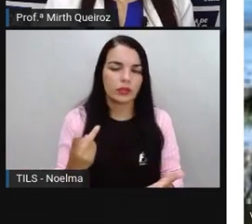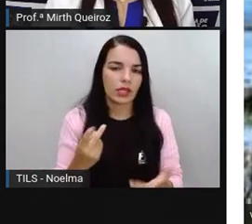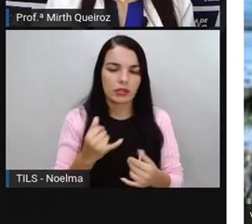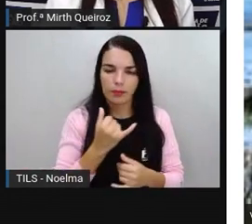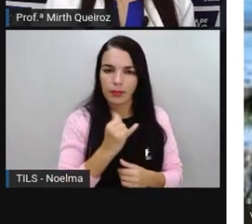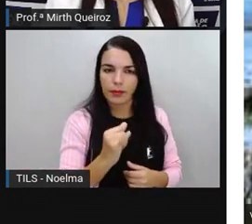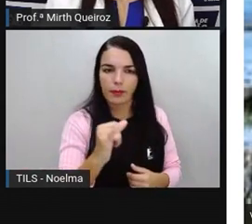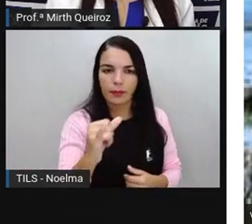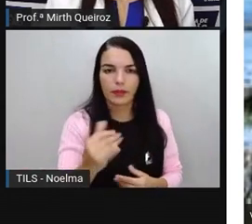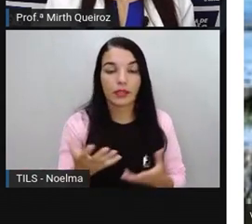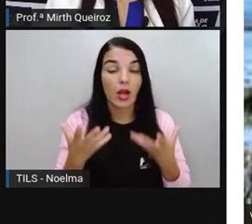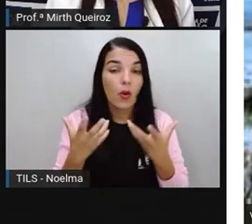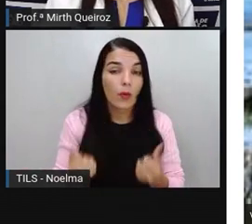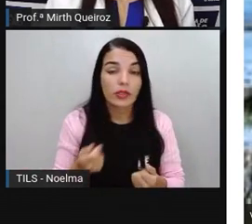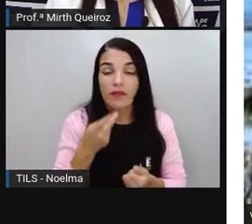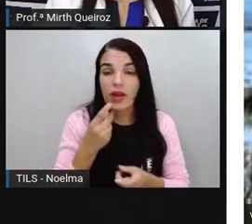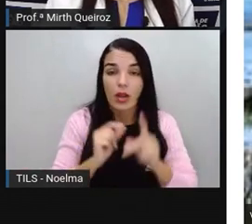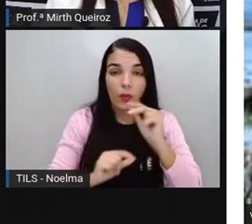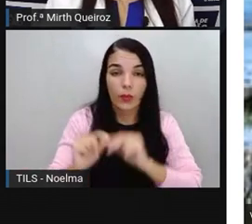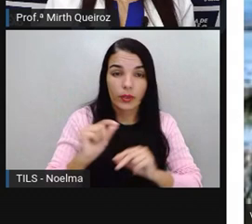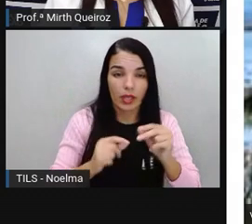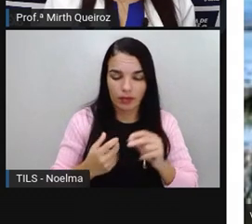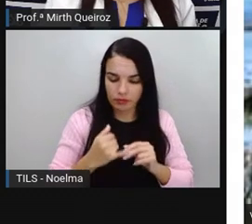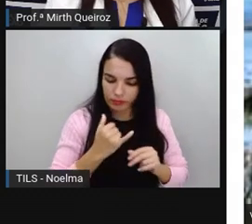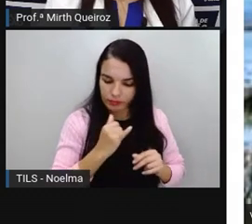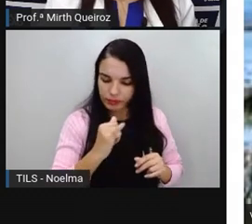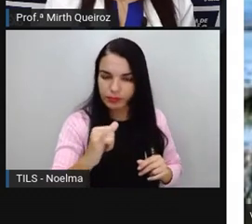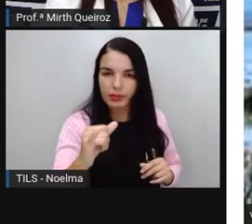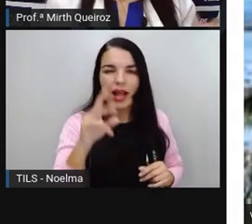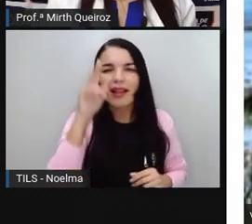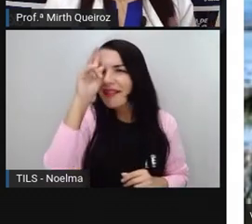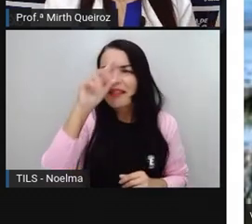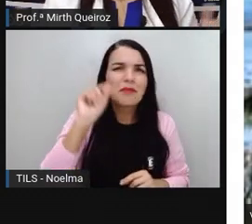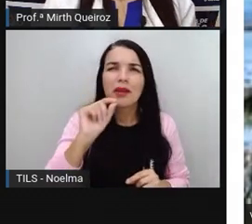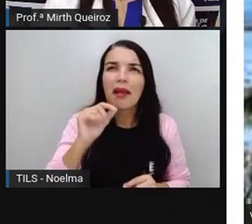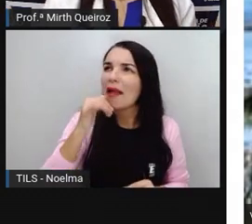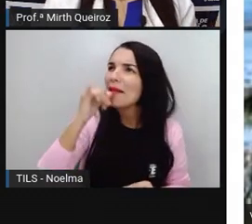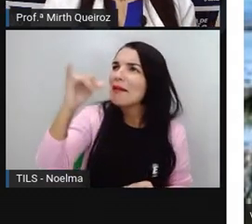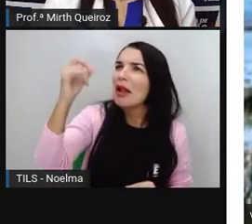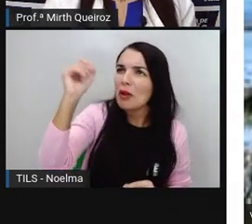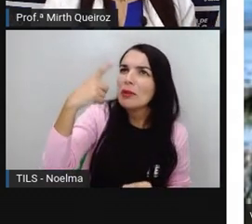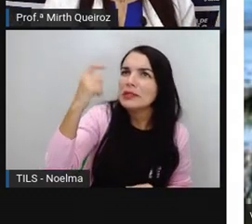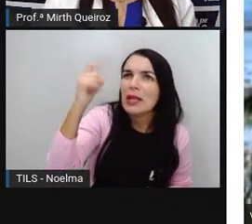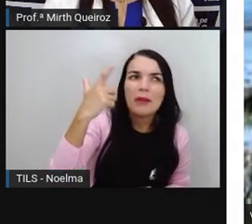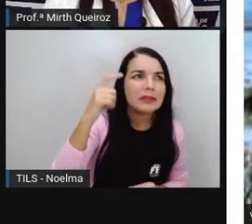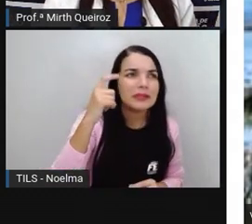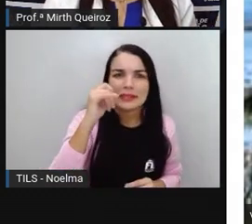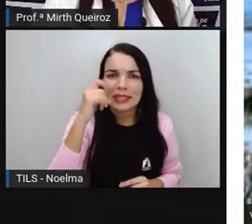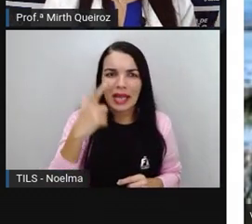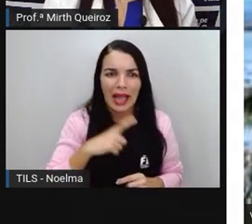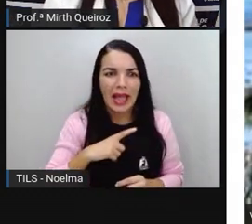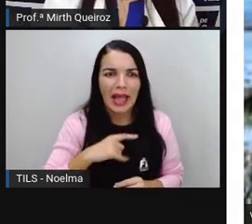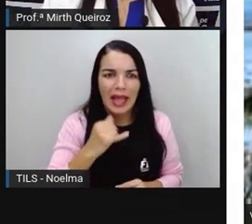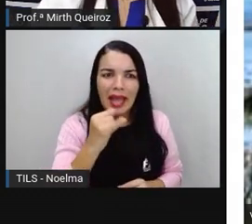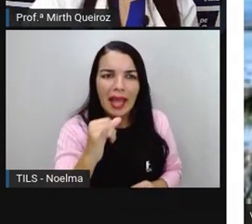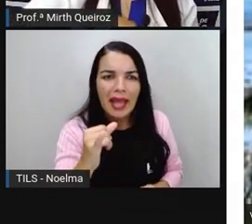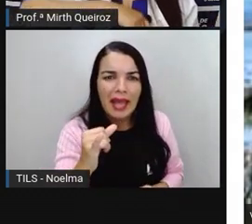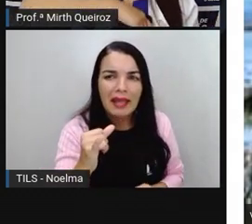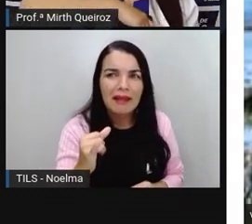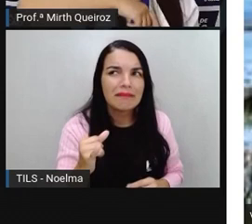de energia. Quando a gente fala de fluxo de energia, né, a gente lembra como se fosse energia, eletricidade,